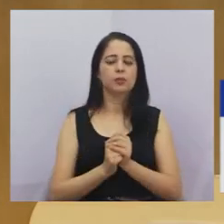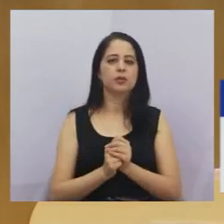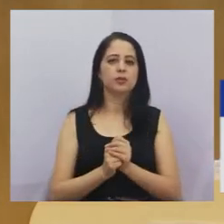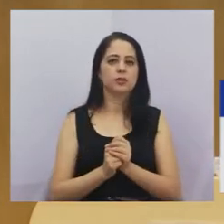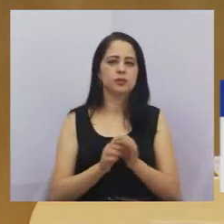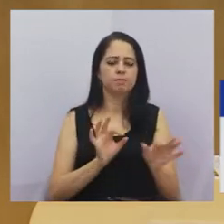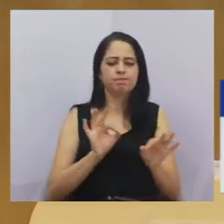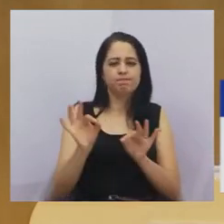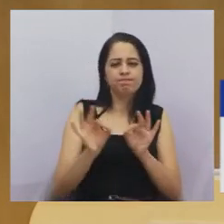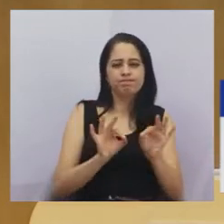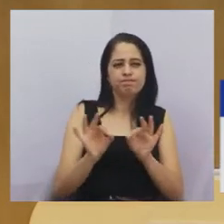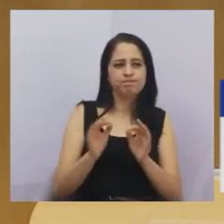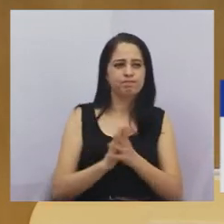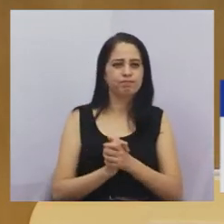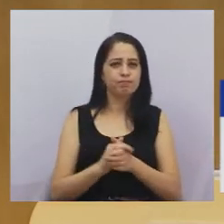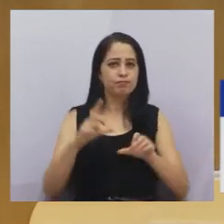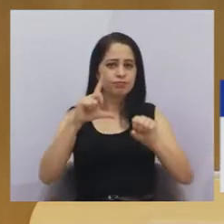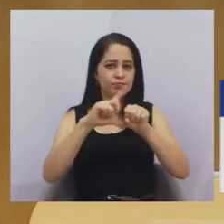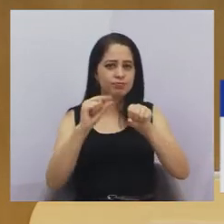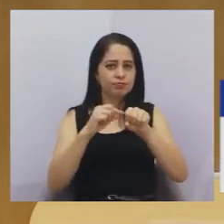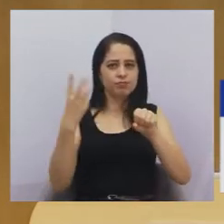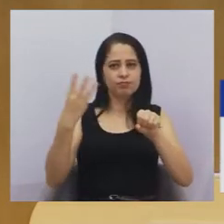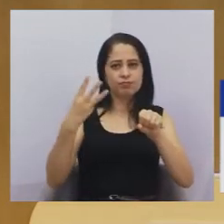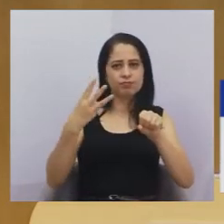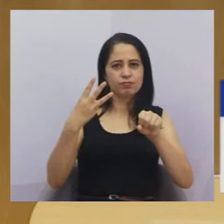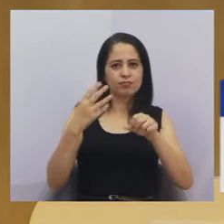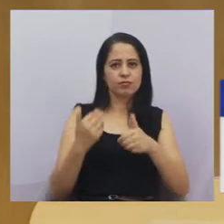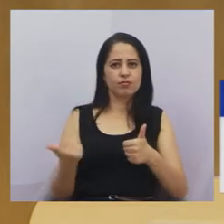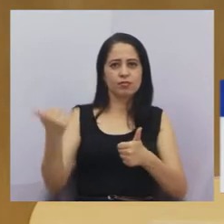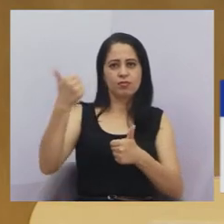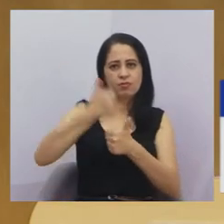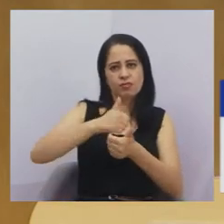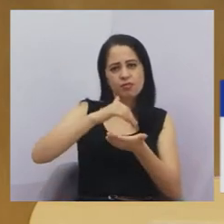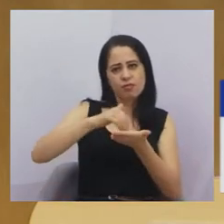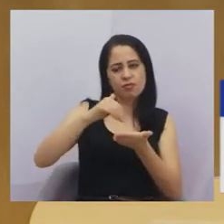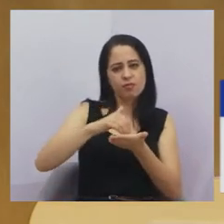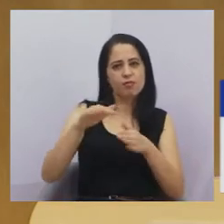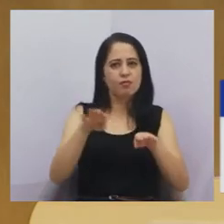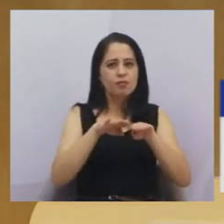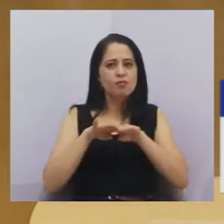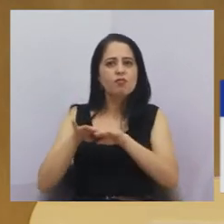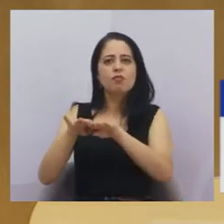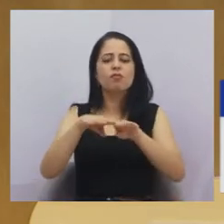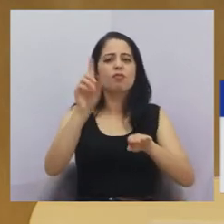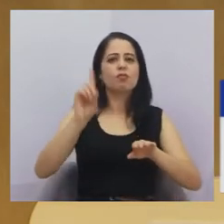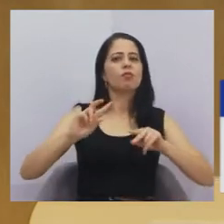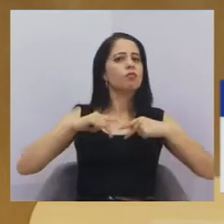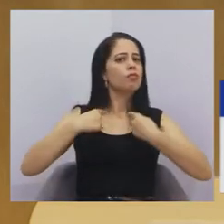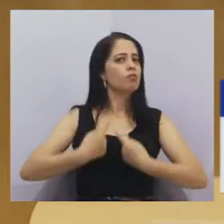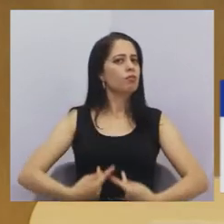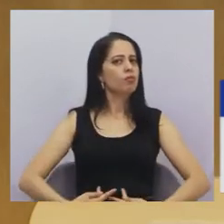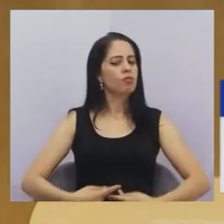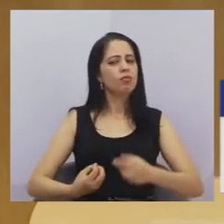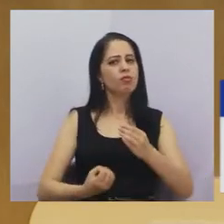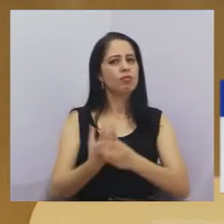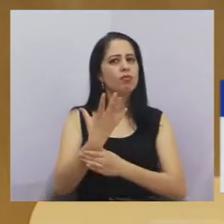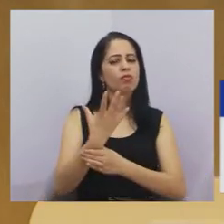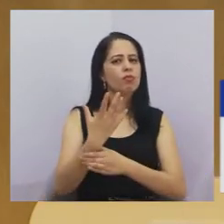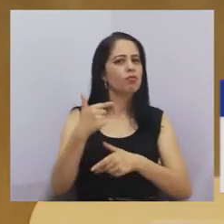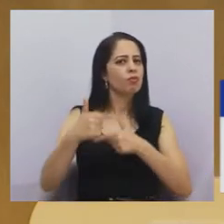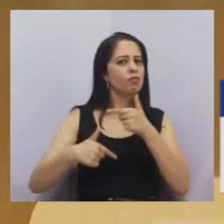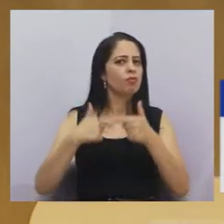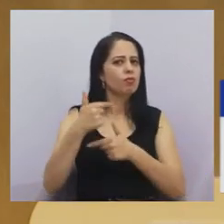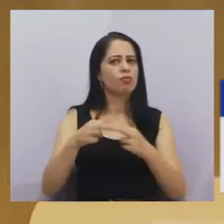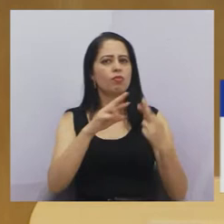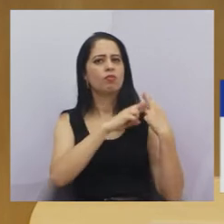organizacional. Artigo 3º, a Subsecretaria de Igualdade e de Direitos Humanos para a execução do serviço de